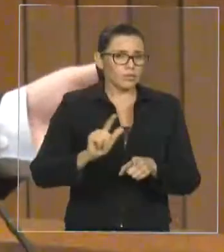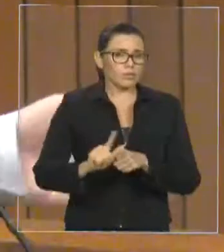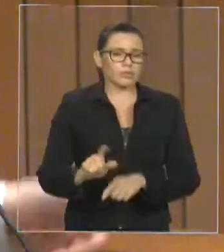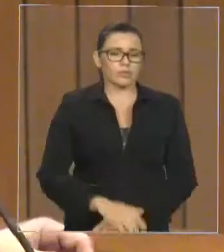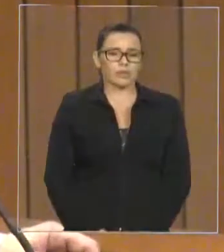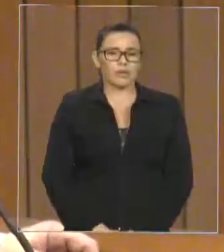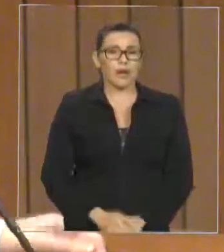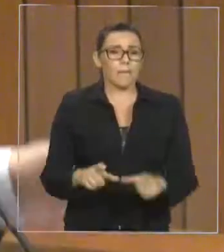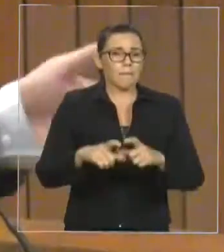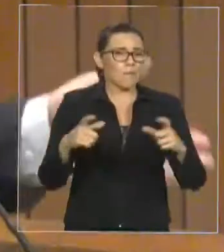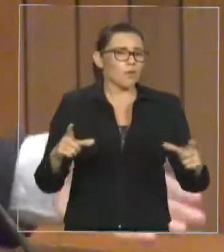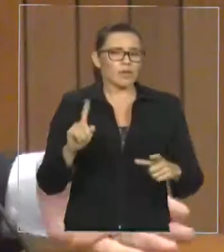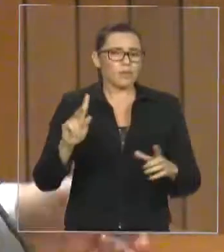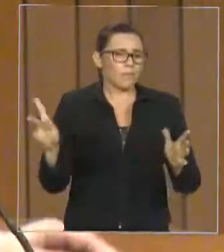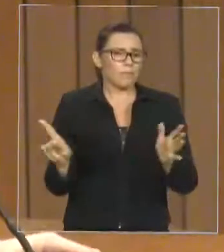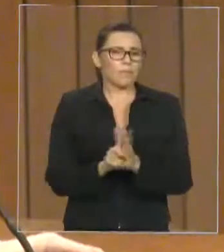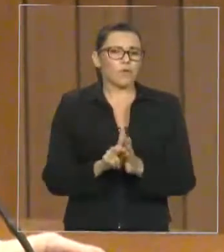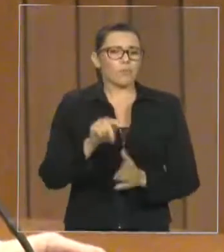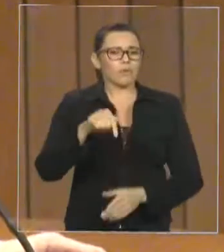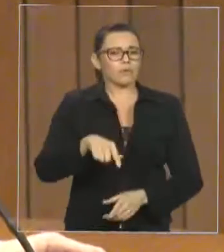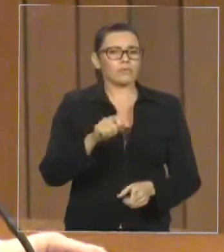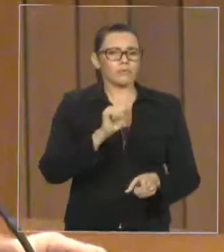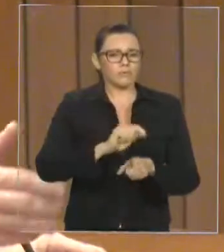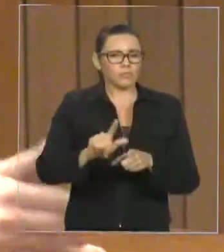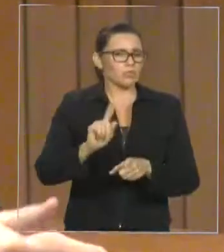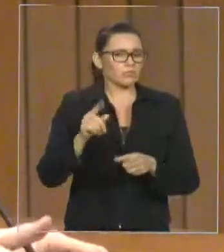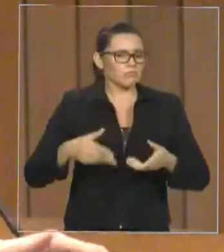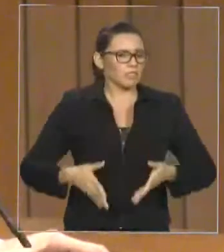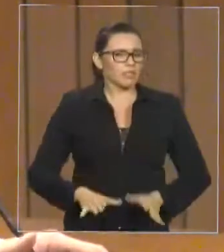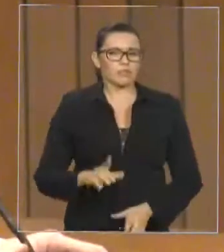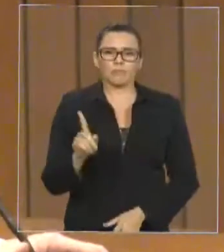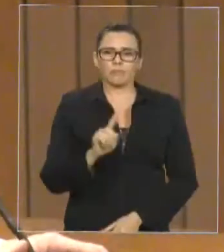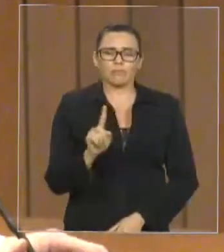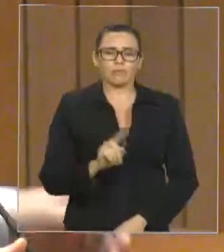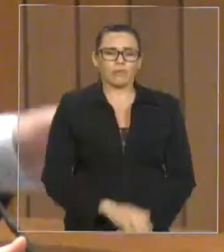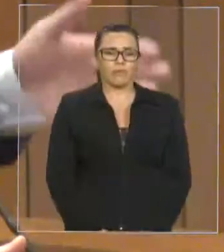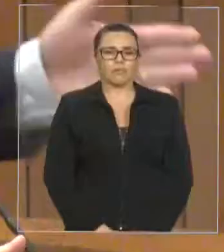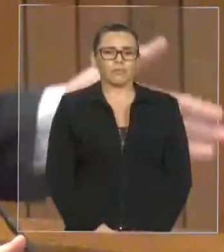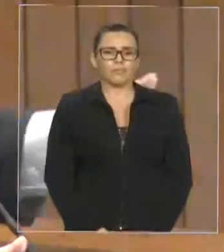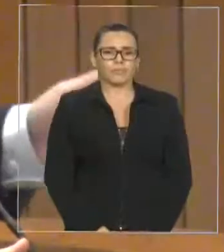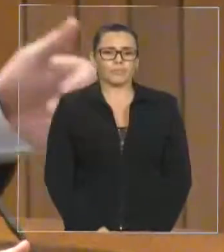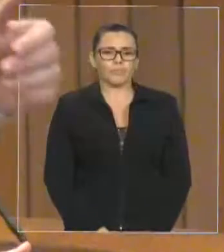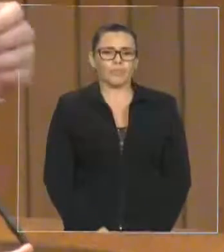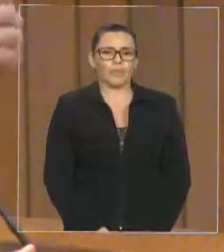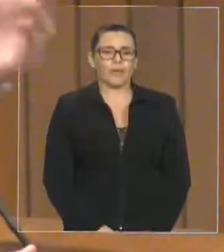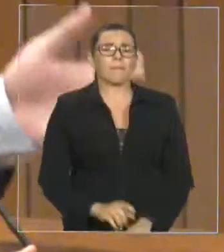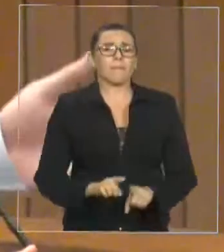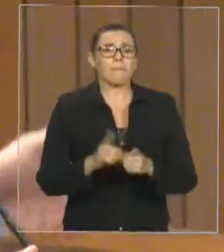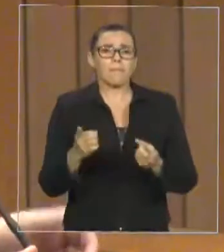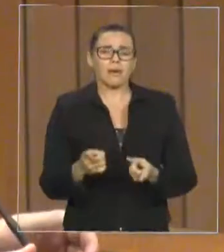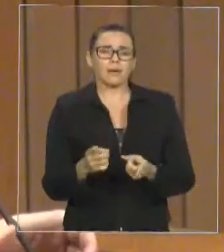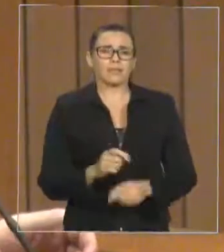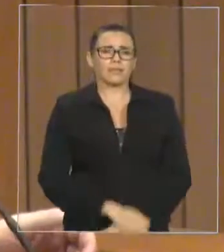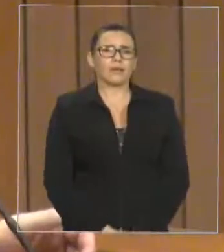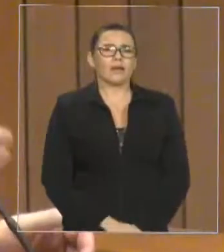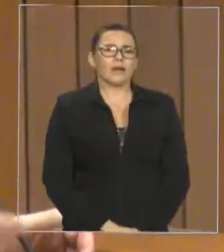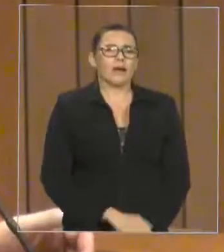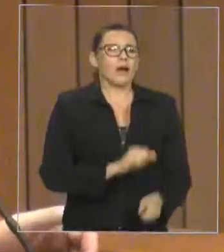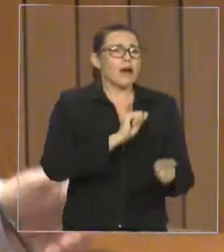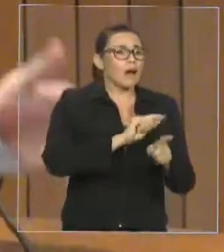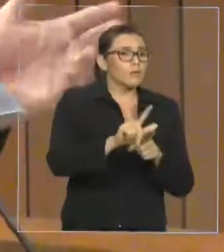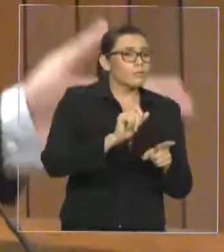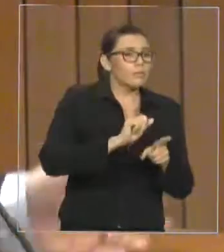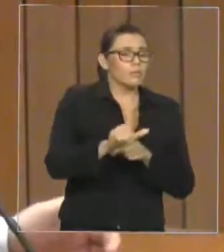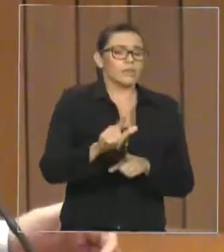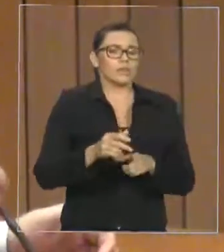maioria inclusive não é de lá mas estuda lá alugaram casas alugaram quartos movimentam a